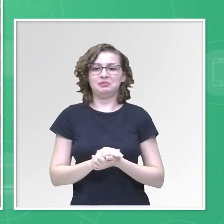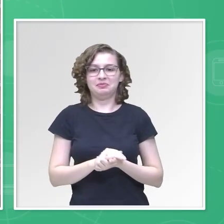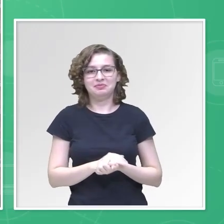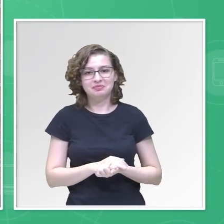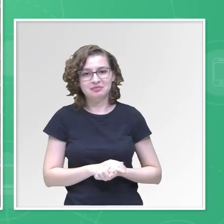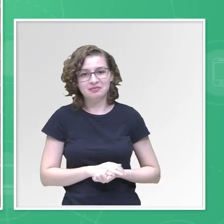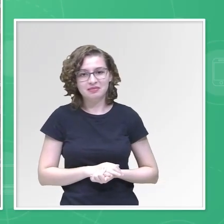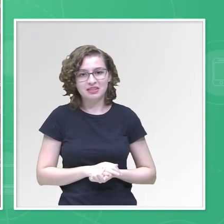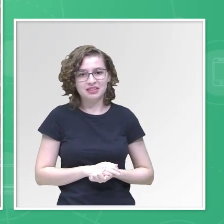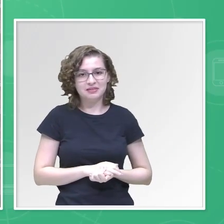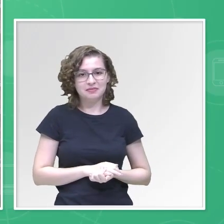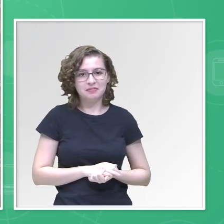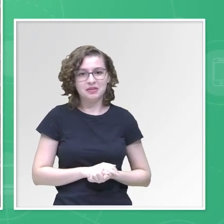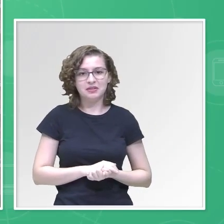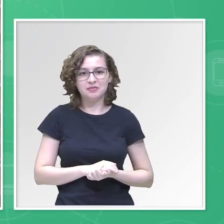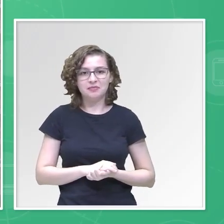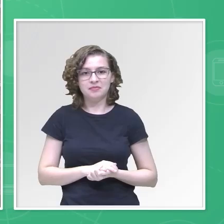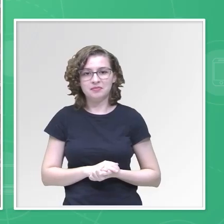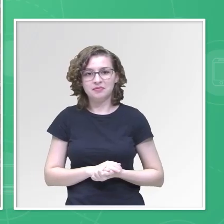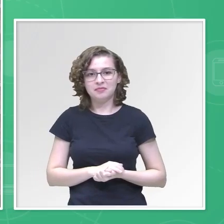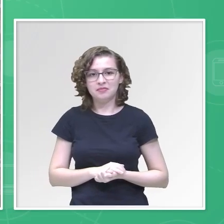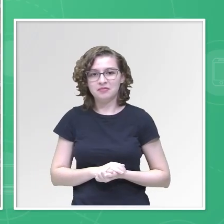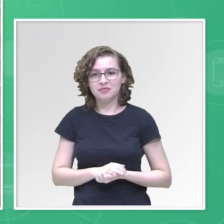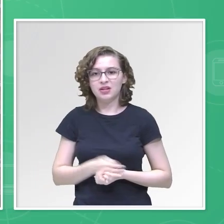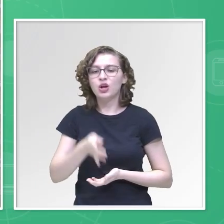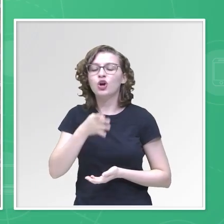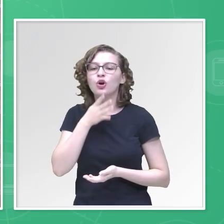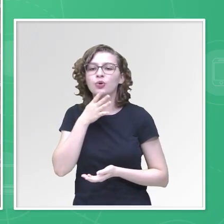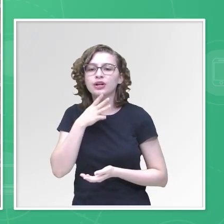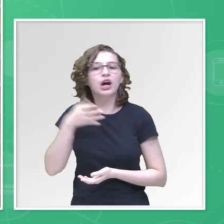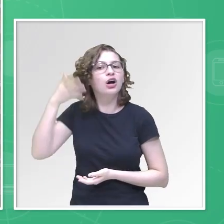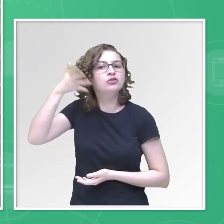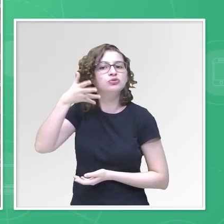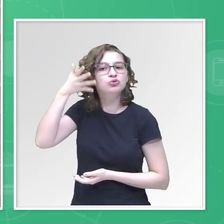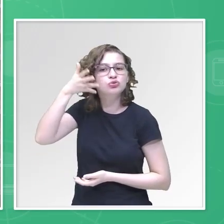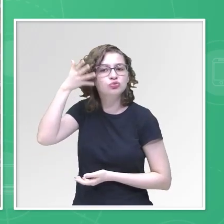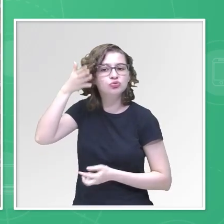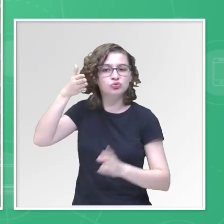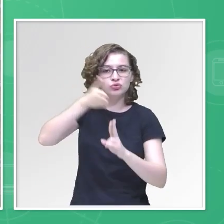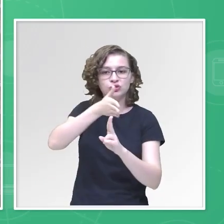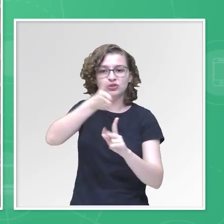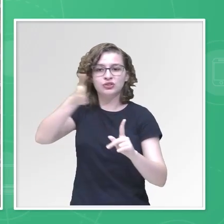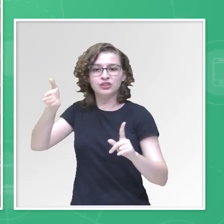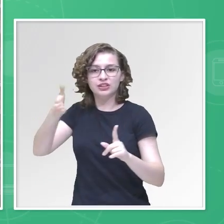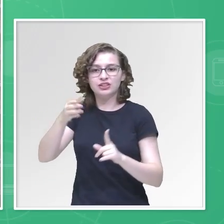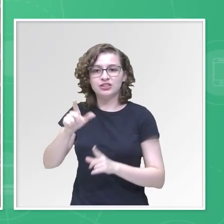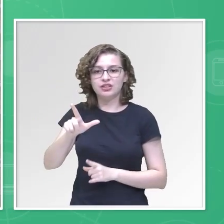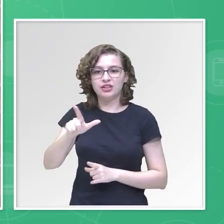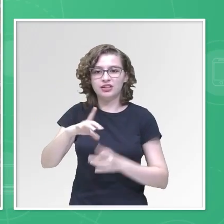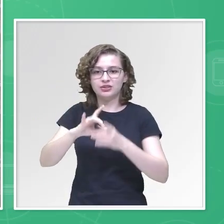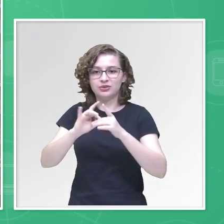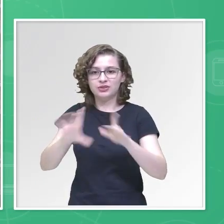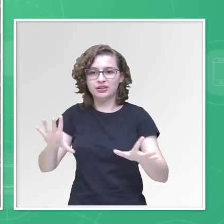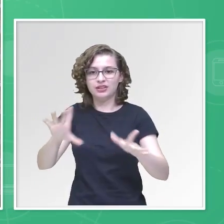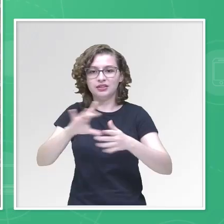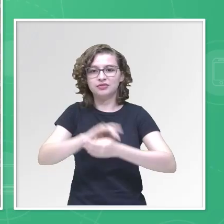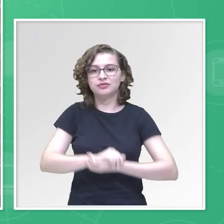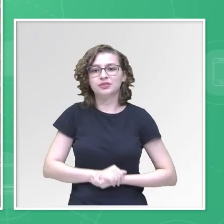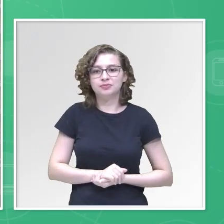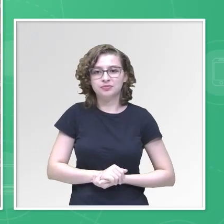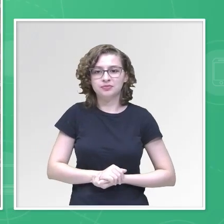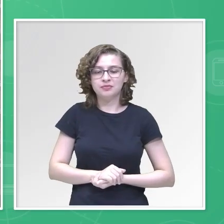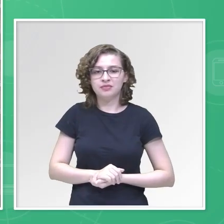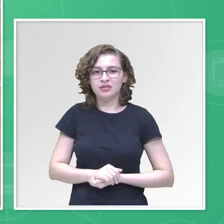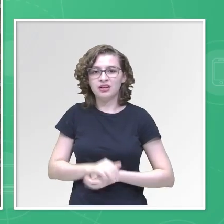que normalmente nós conhecemos como discurso indireto livre ele participa ele se mistura fala dele se confunde